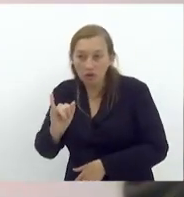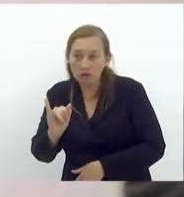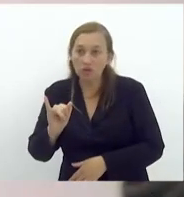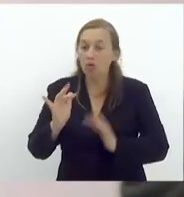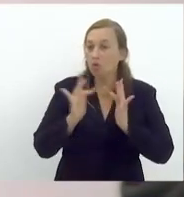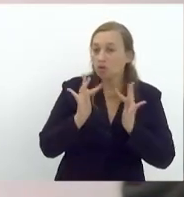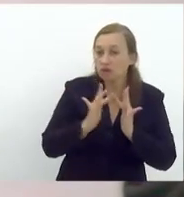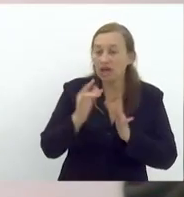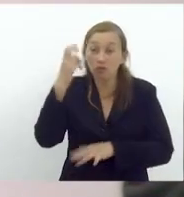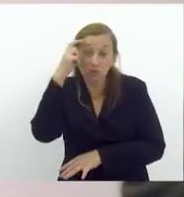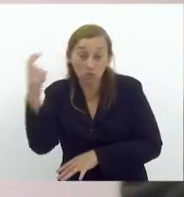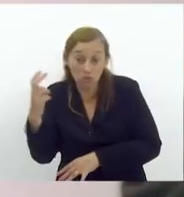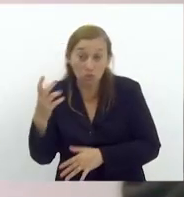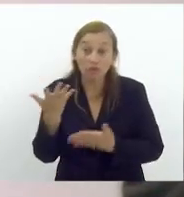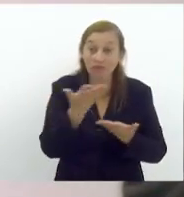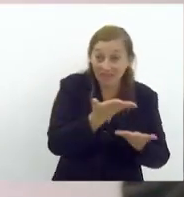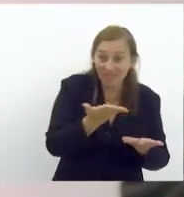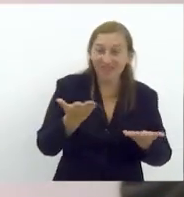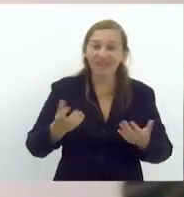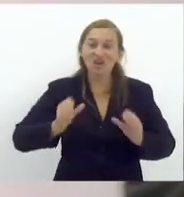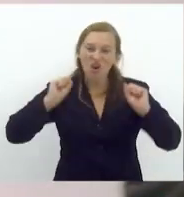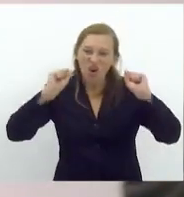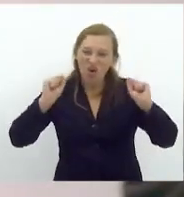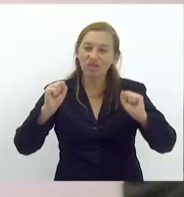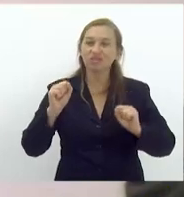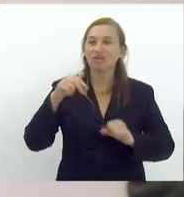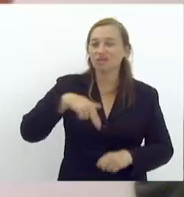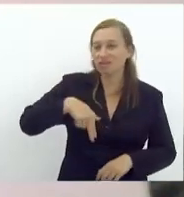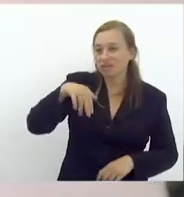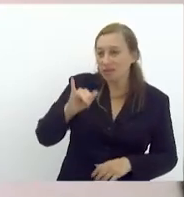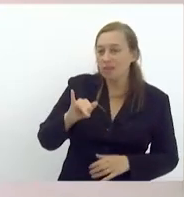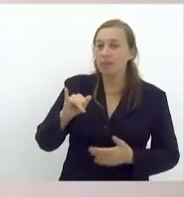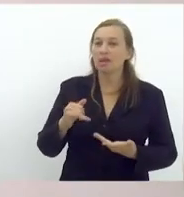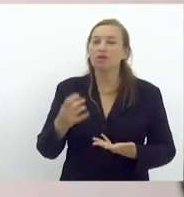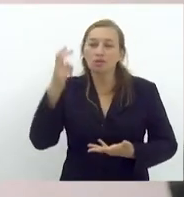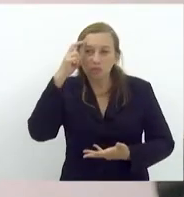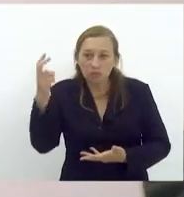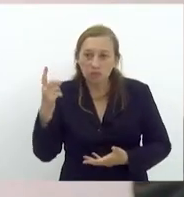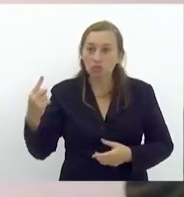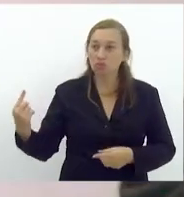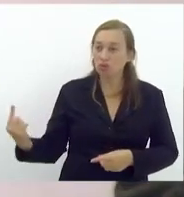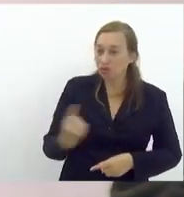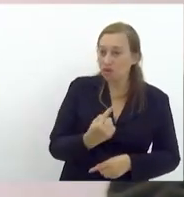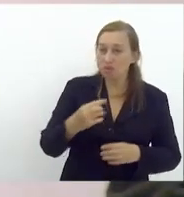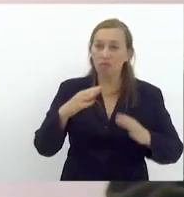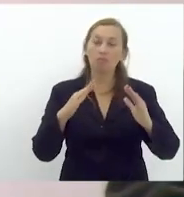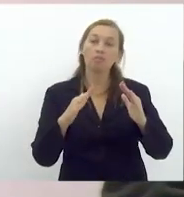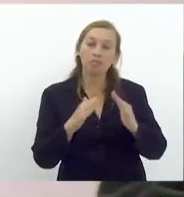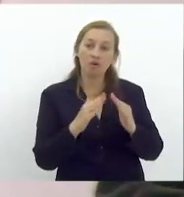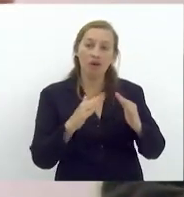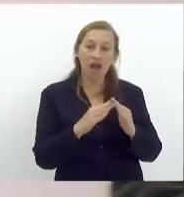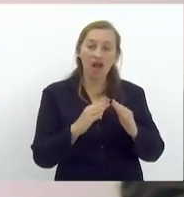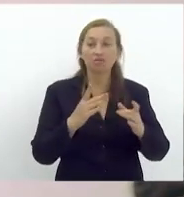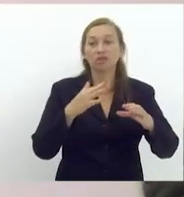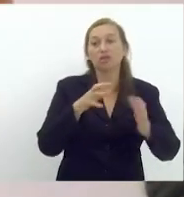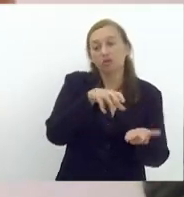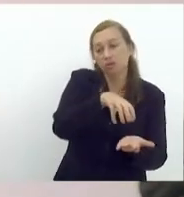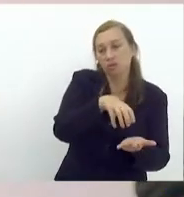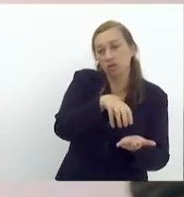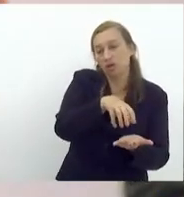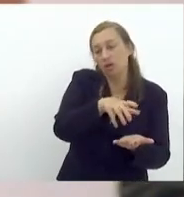contato com cultura é o rumo Nova Iguaçu fui ter contato com cultura quando vi morar no centro assim né porque era aquilo